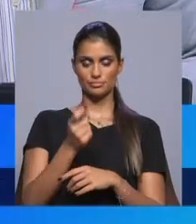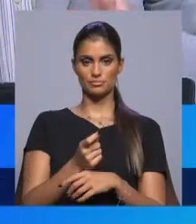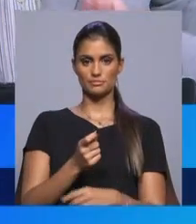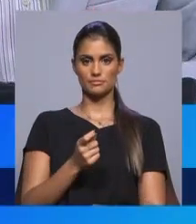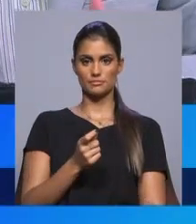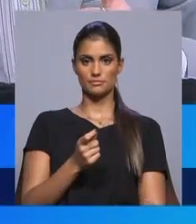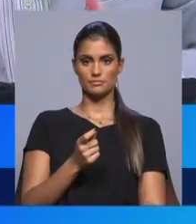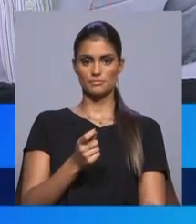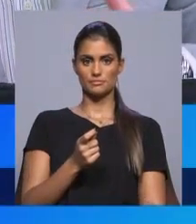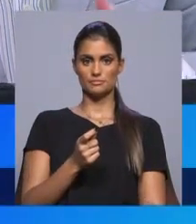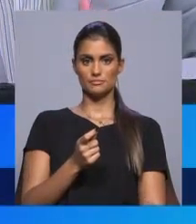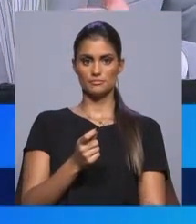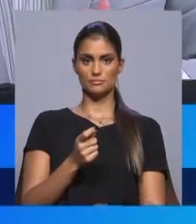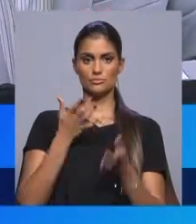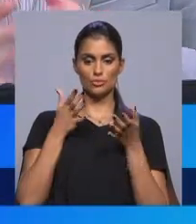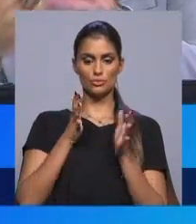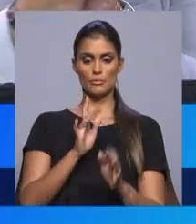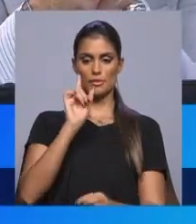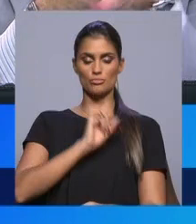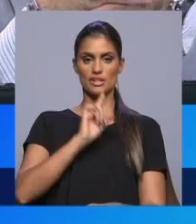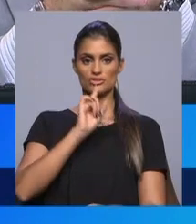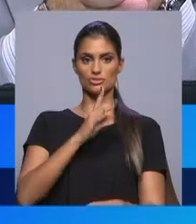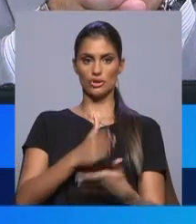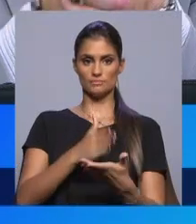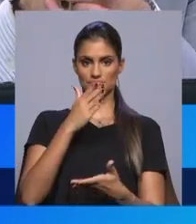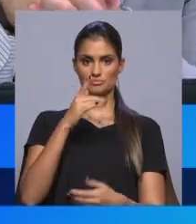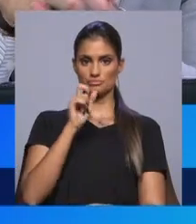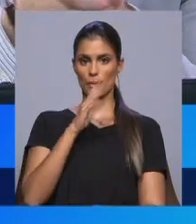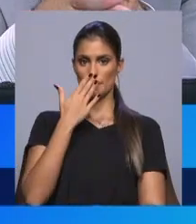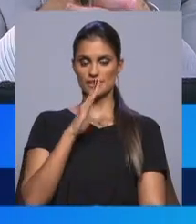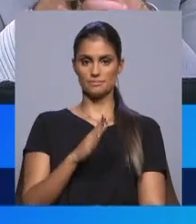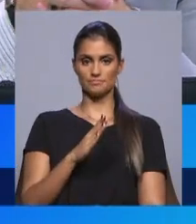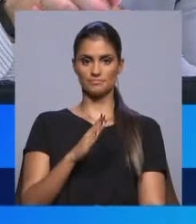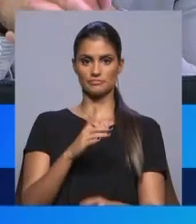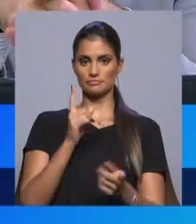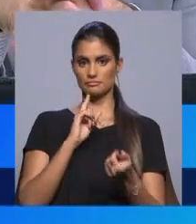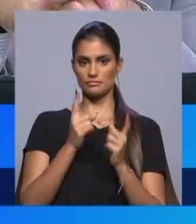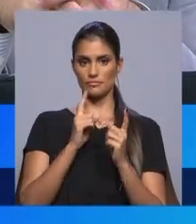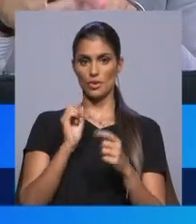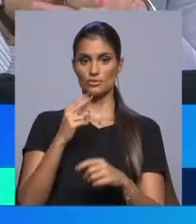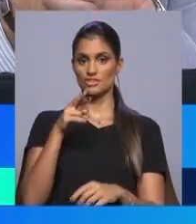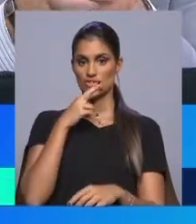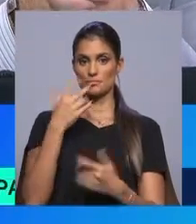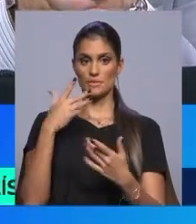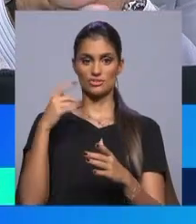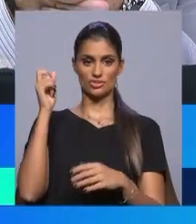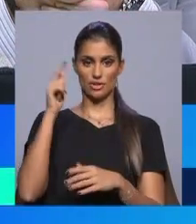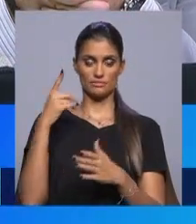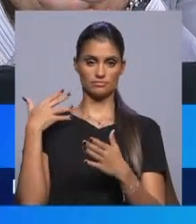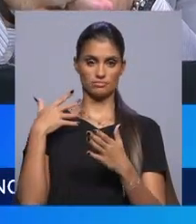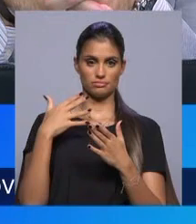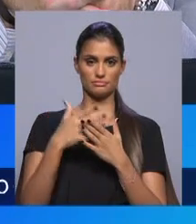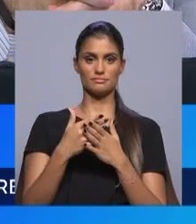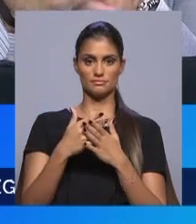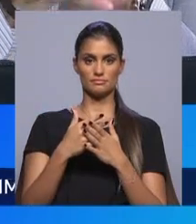exclusivo para o corpo da mulher. Isto pode parecer anedótico ou até mesmo triste, mas ao longo de toda a história da exploração